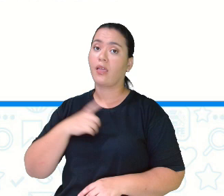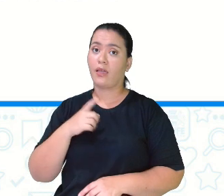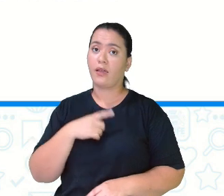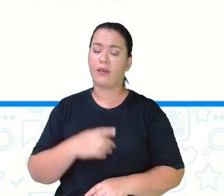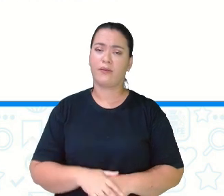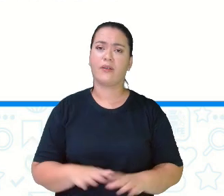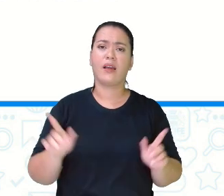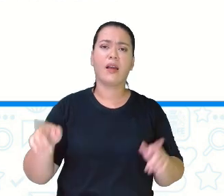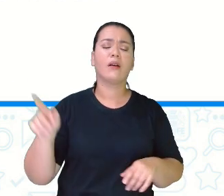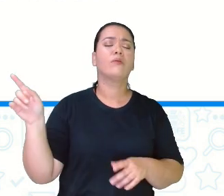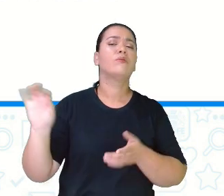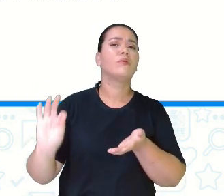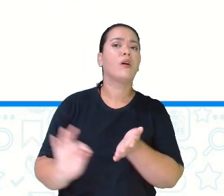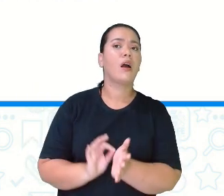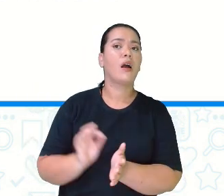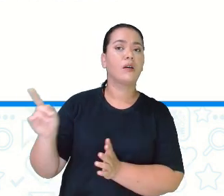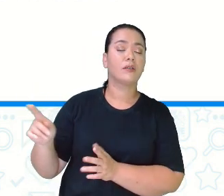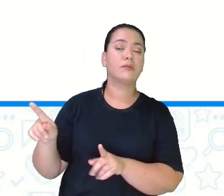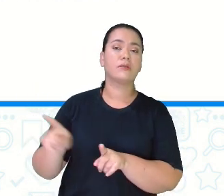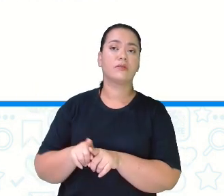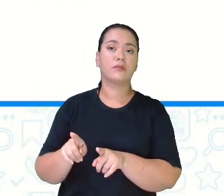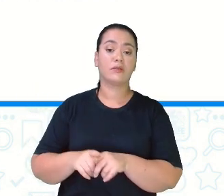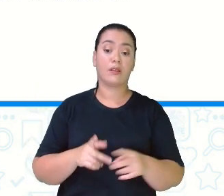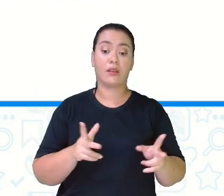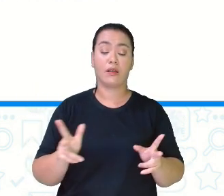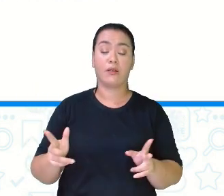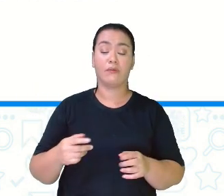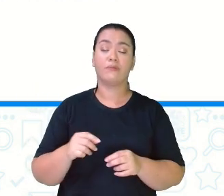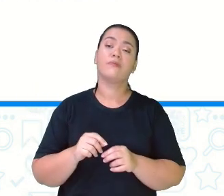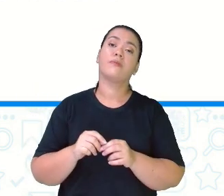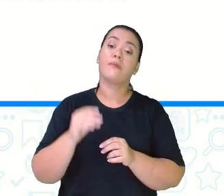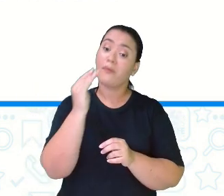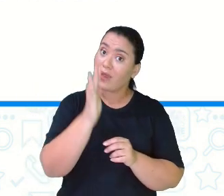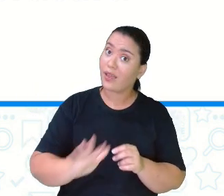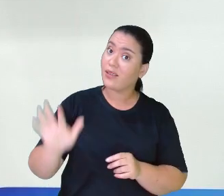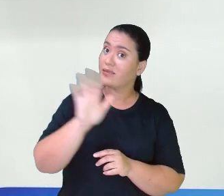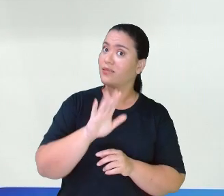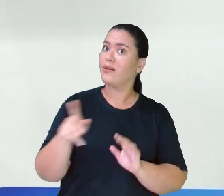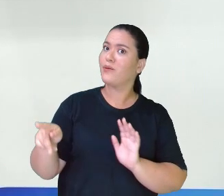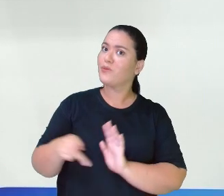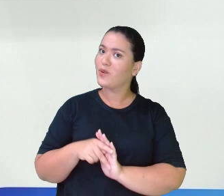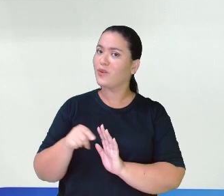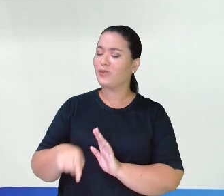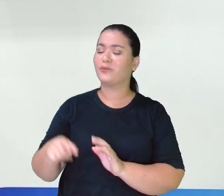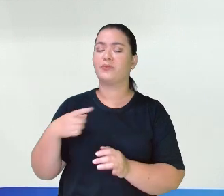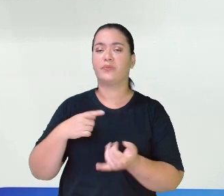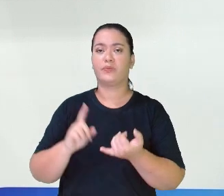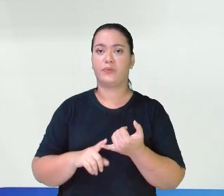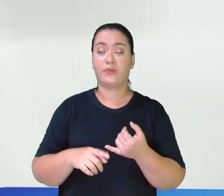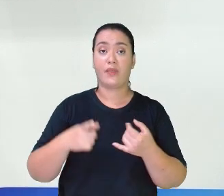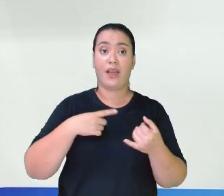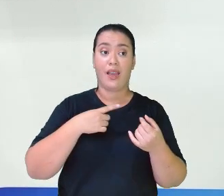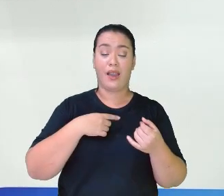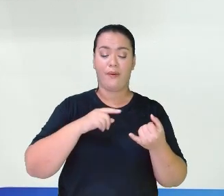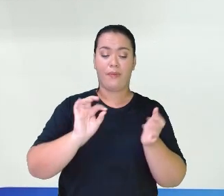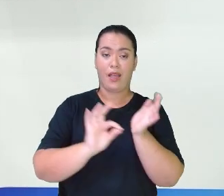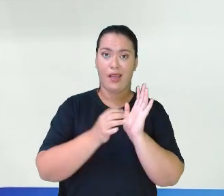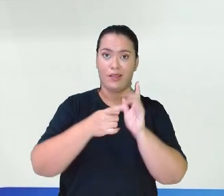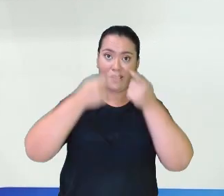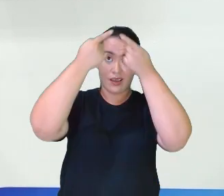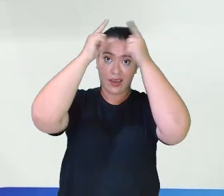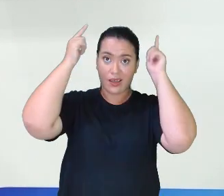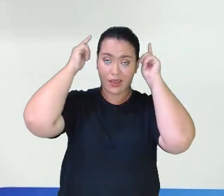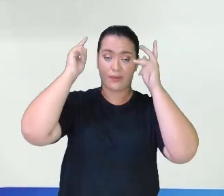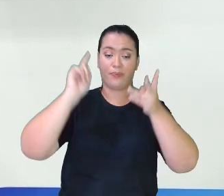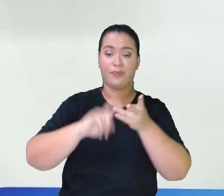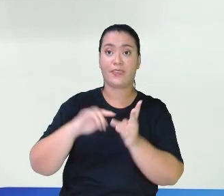1948. Foi um escritor e editor brasileiro. Olha, na aula de hoje tivemos escritores gregos,